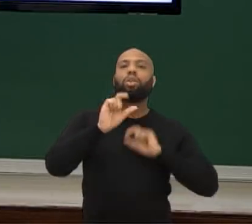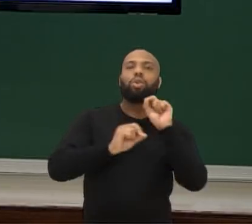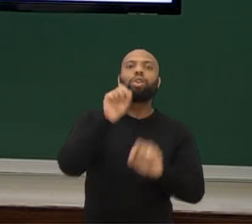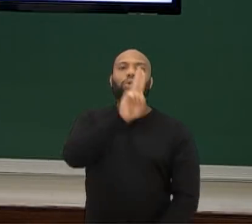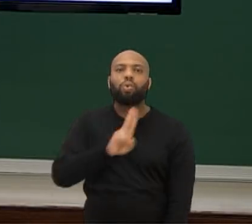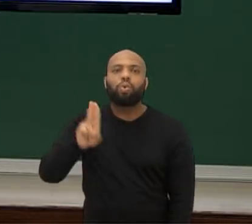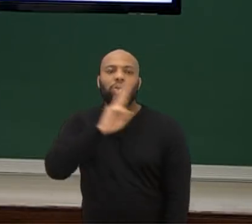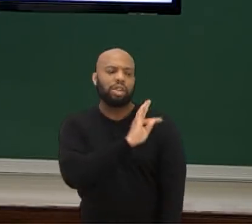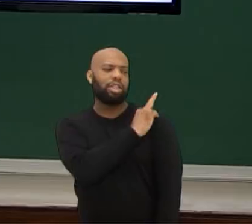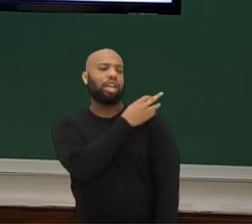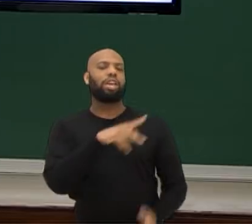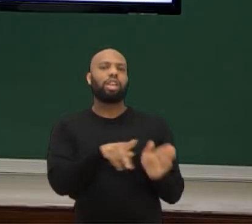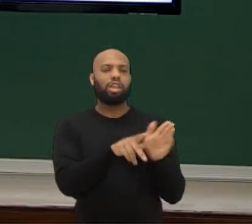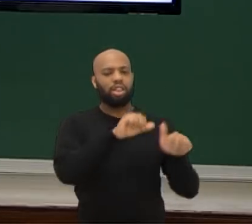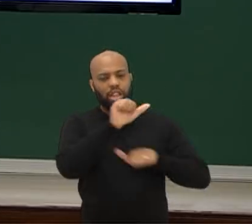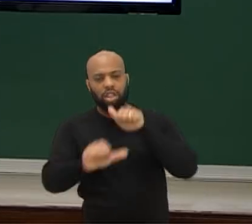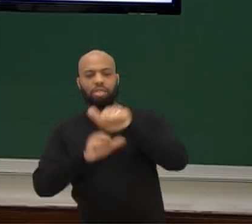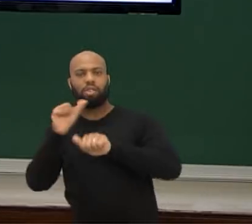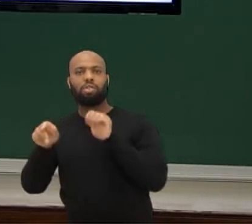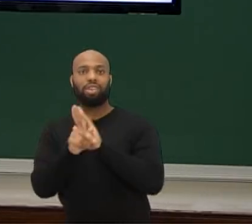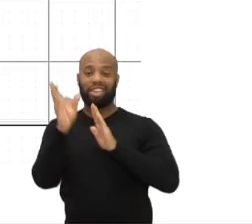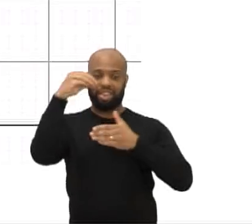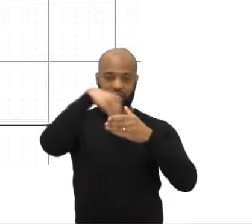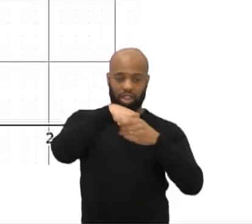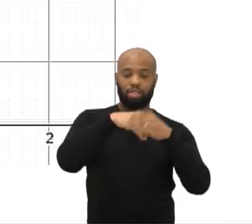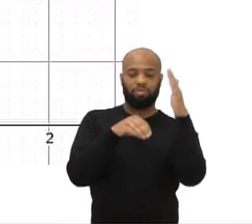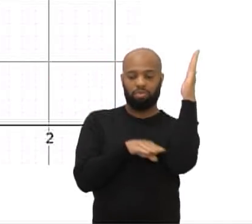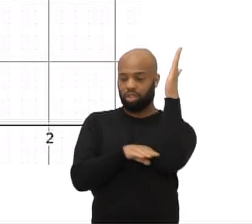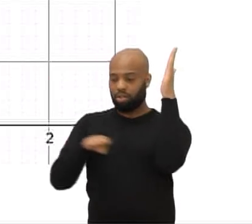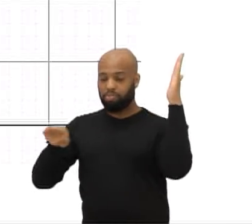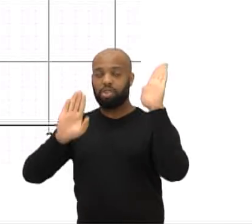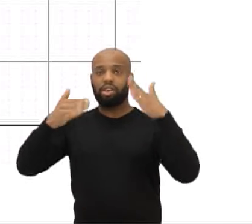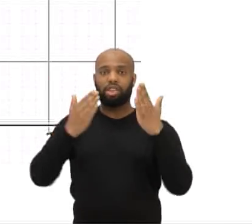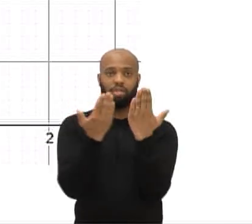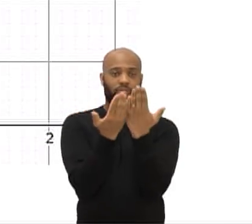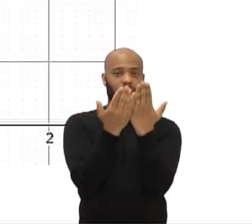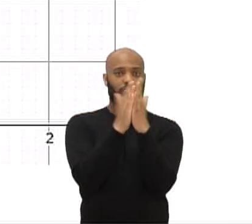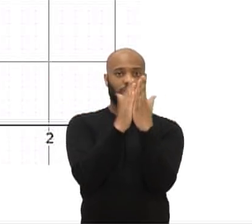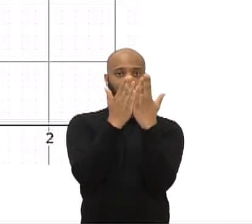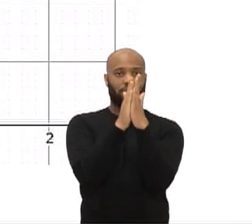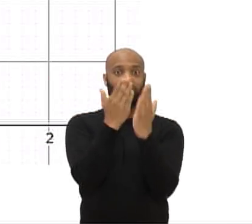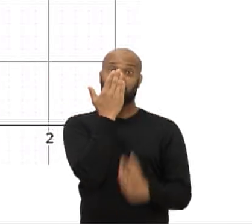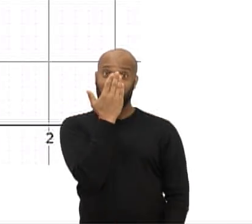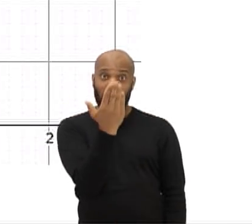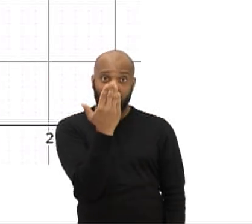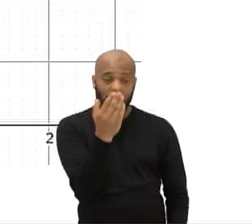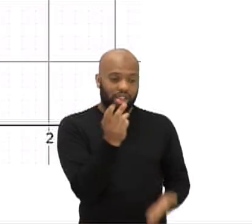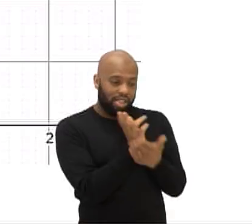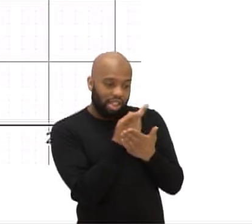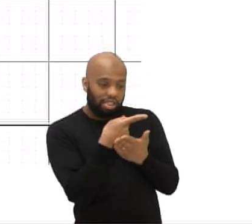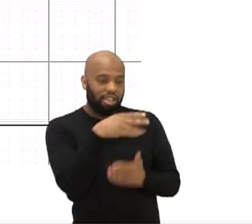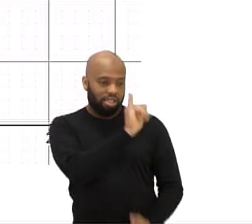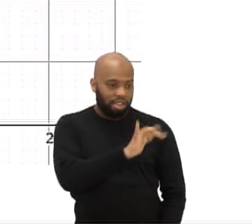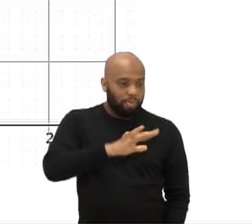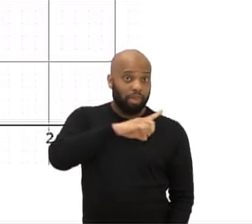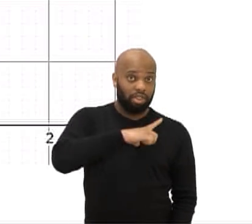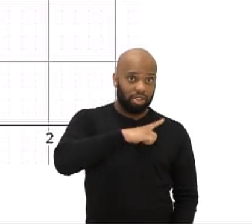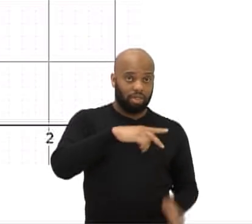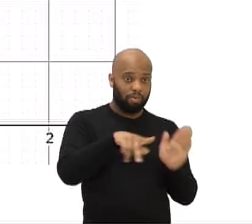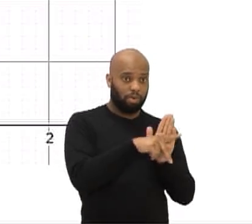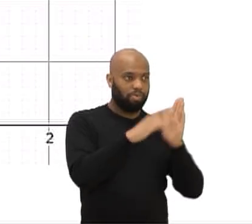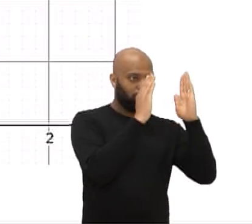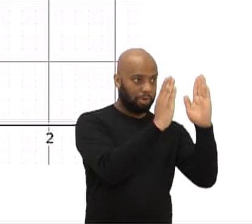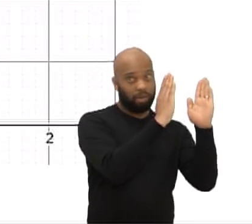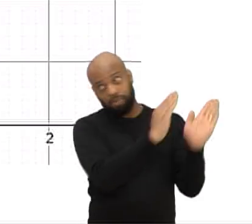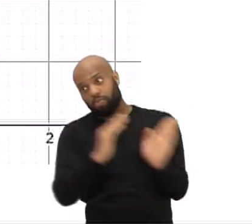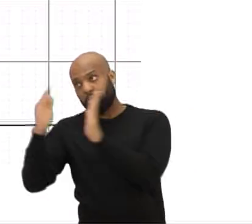a técnica de transformação no plano, simetria por reflexão, desenhe a imagem disponível no quadrante